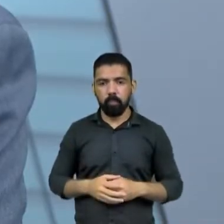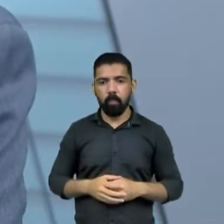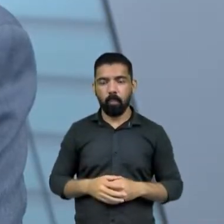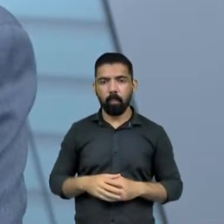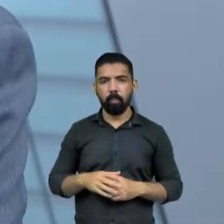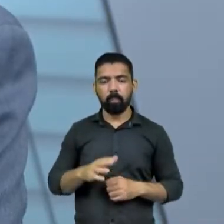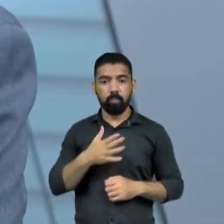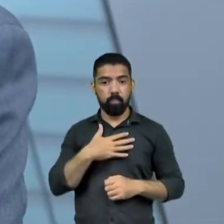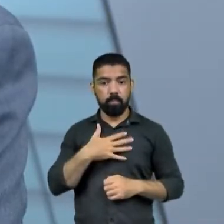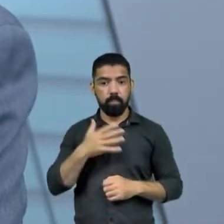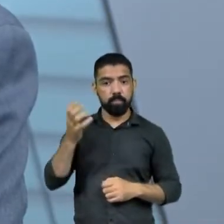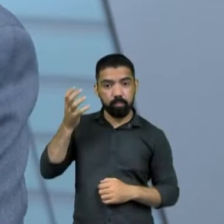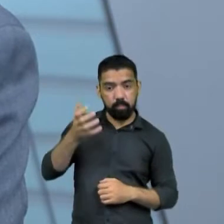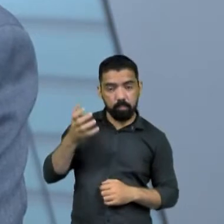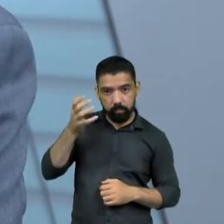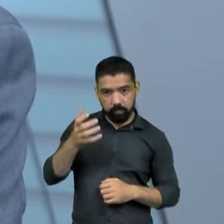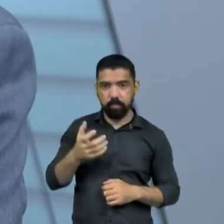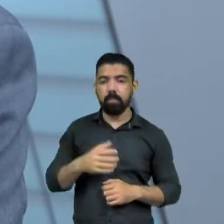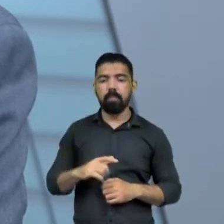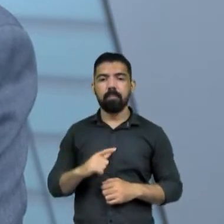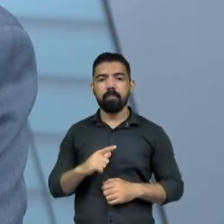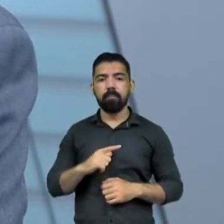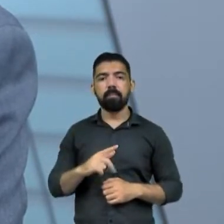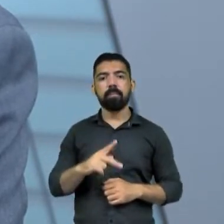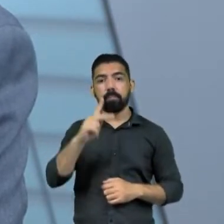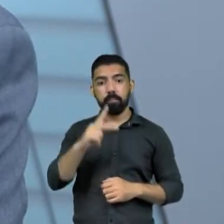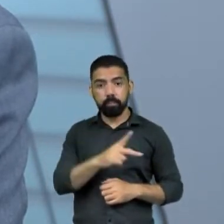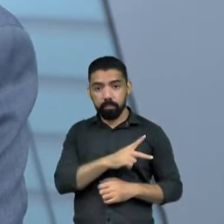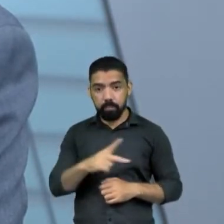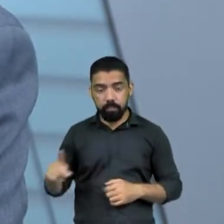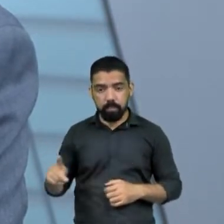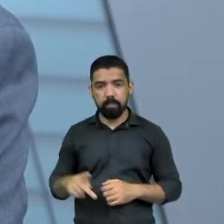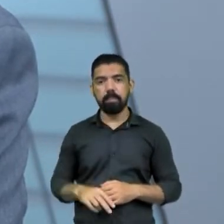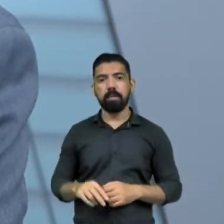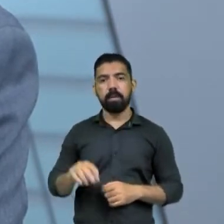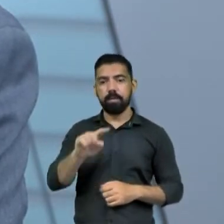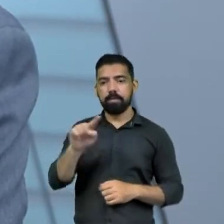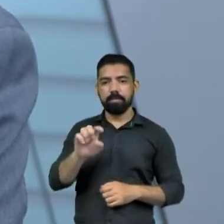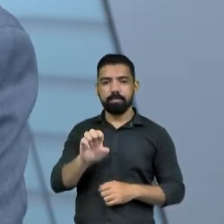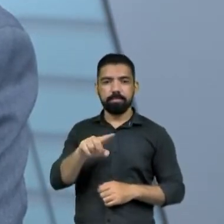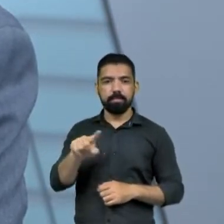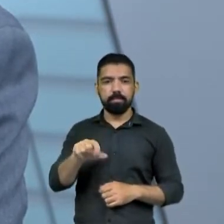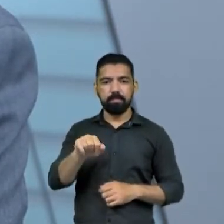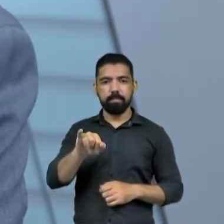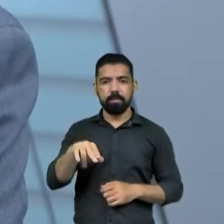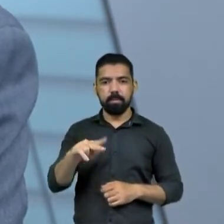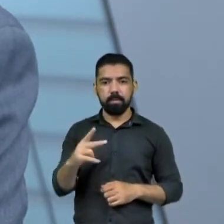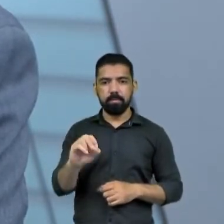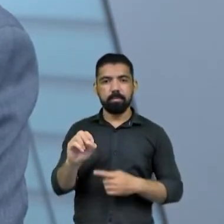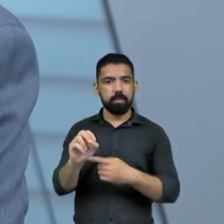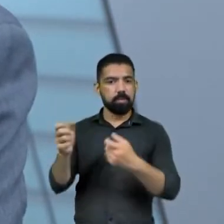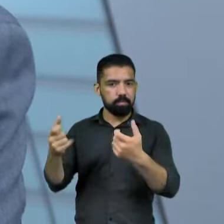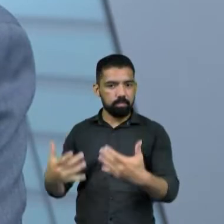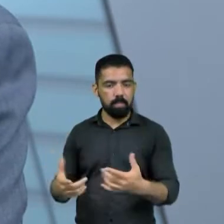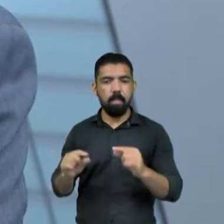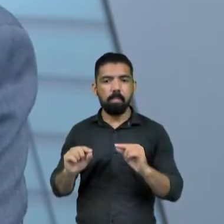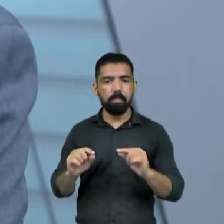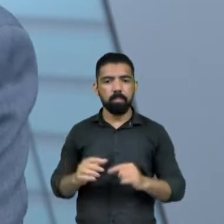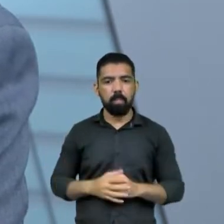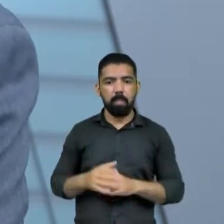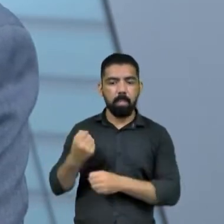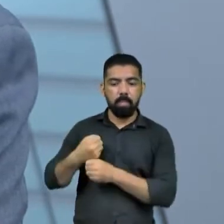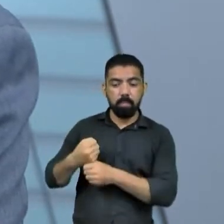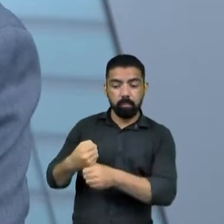programa de rádio a nova estrofe que ele fez de Um Certo Galileu e ele tem um vídeo dele que ele diz assim que durante mais de 20